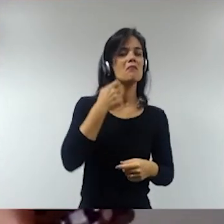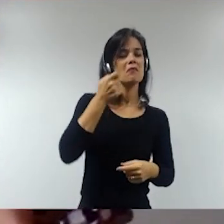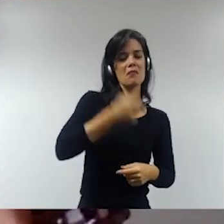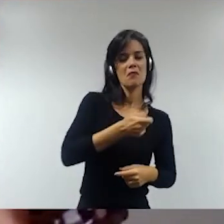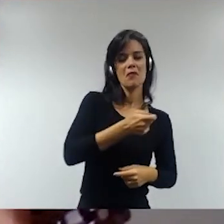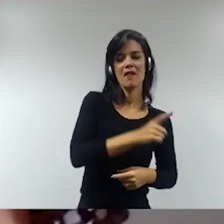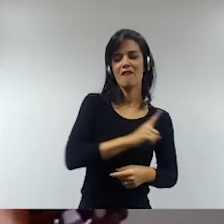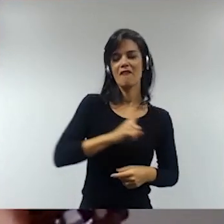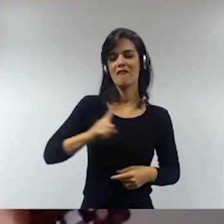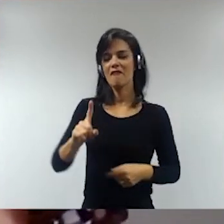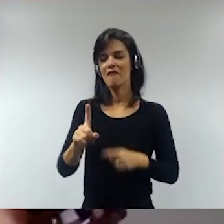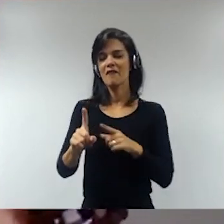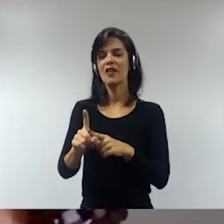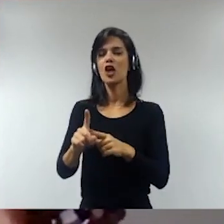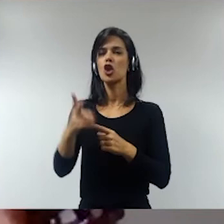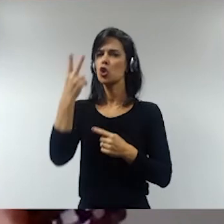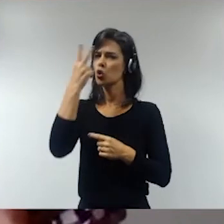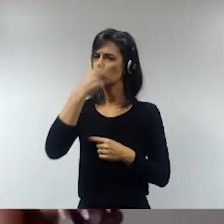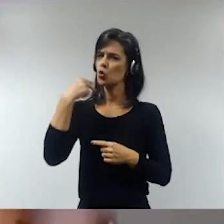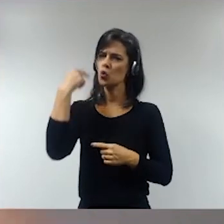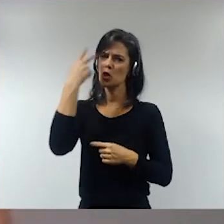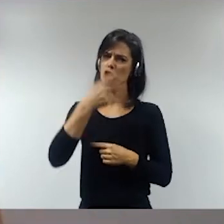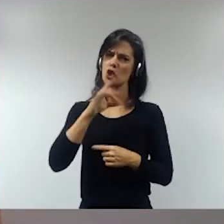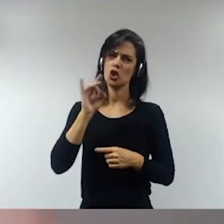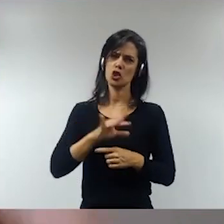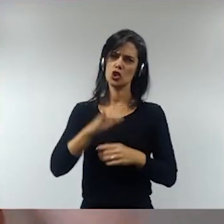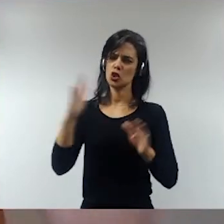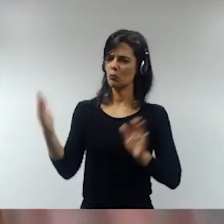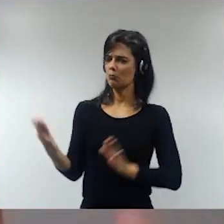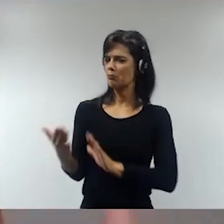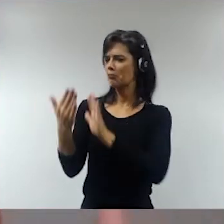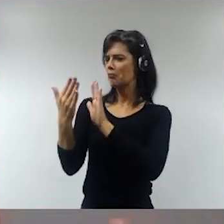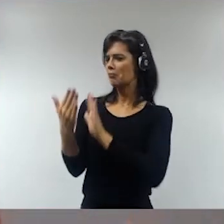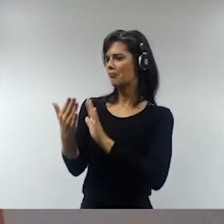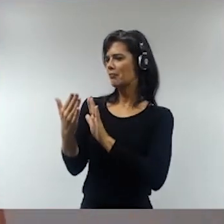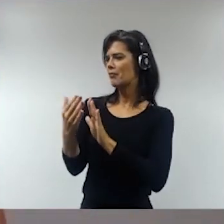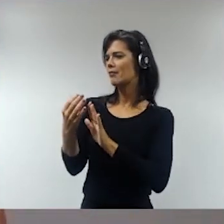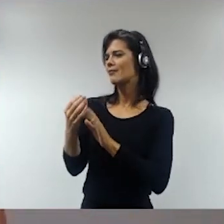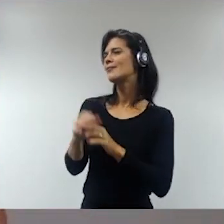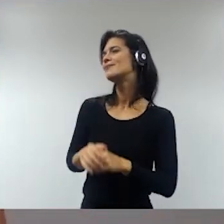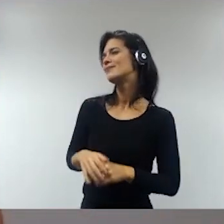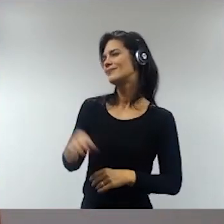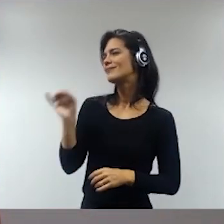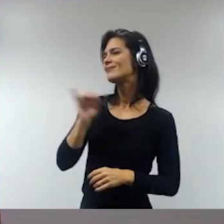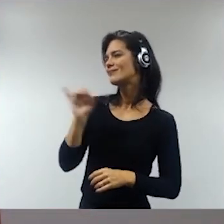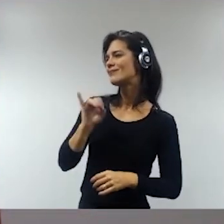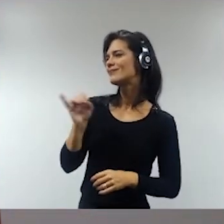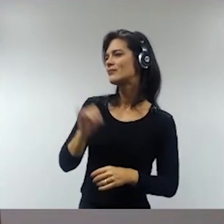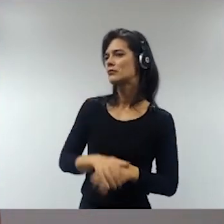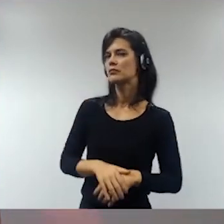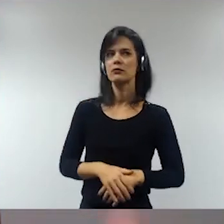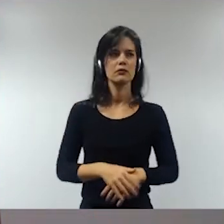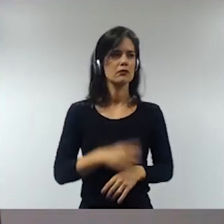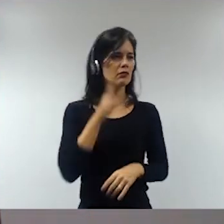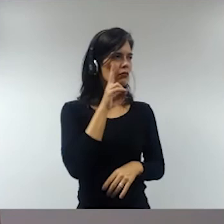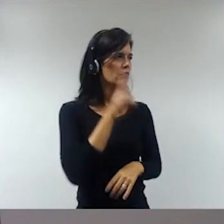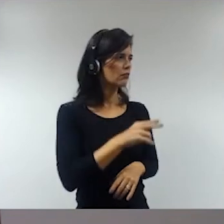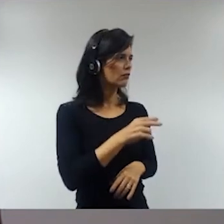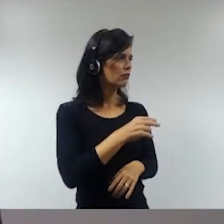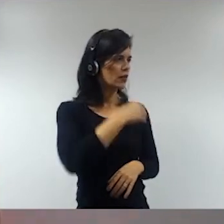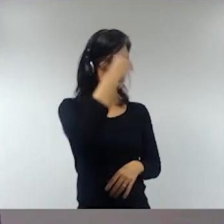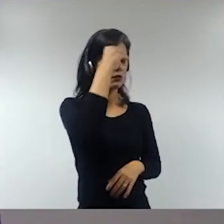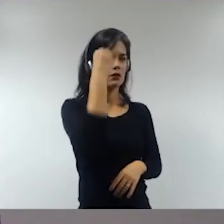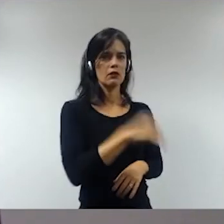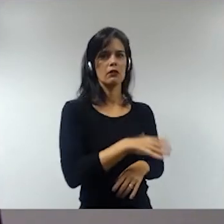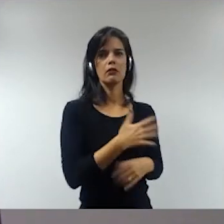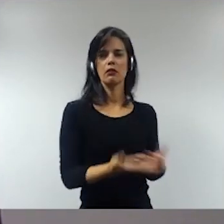e quando vem até o balcão para nos receber, é com aquela boa vontade, que dá vontade da gente virar as costas e ir embora, porque fala, não vai adiantar,